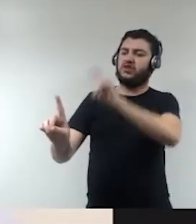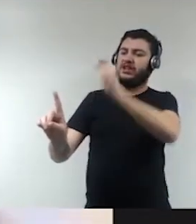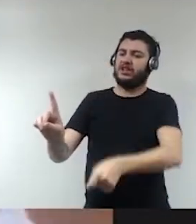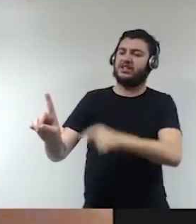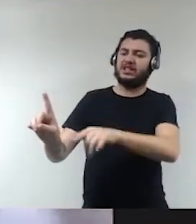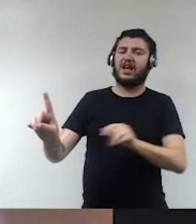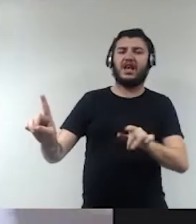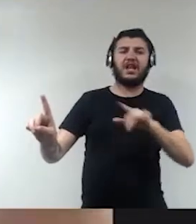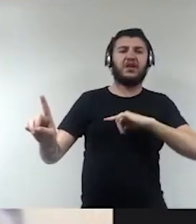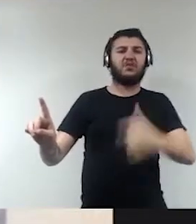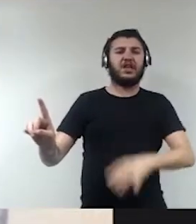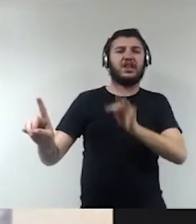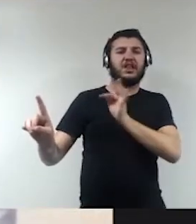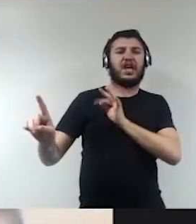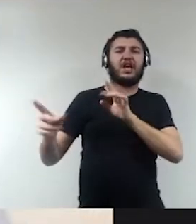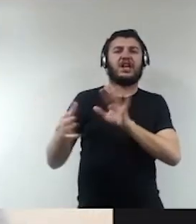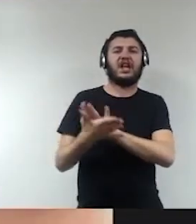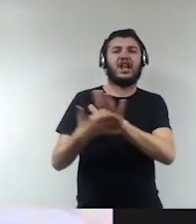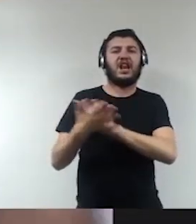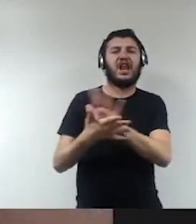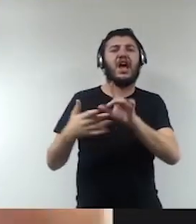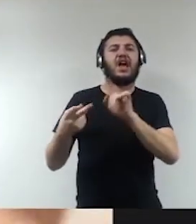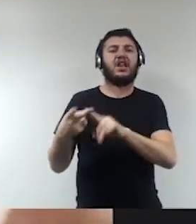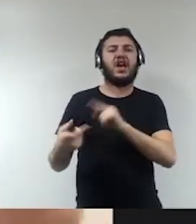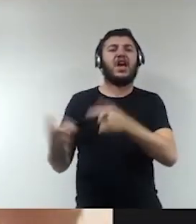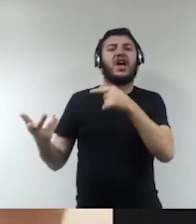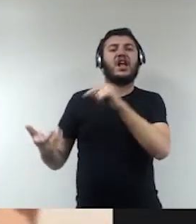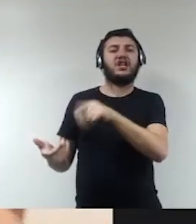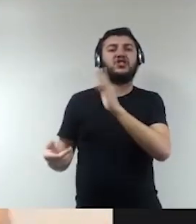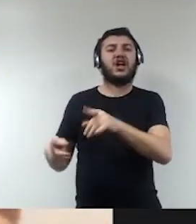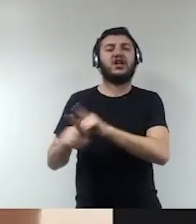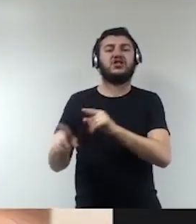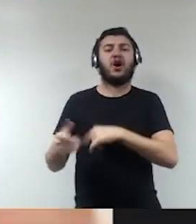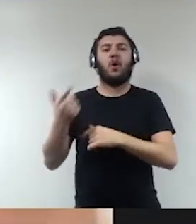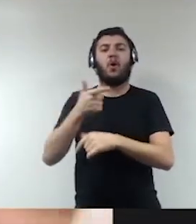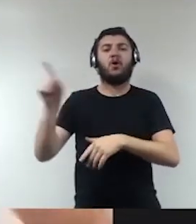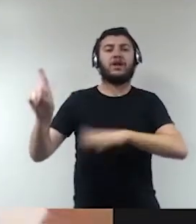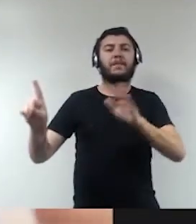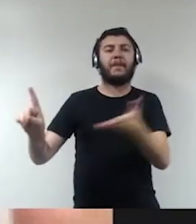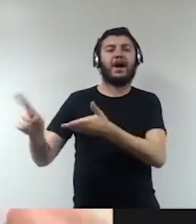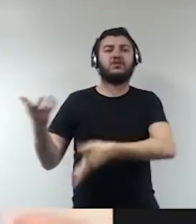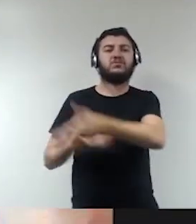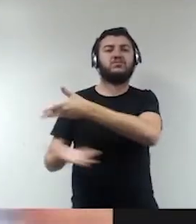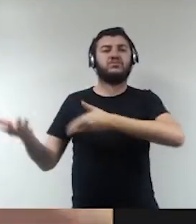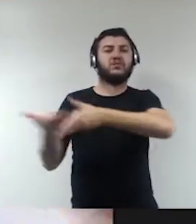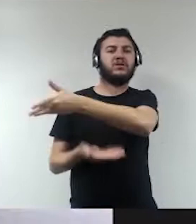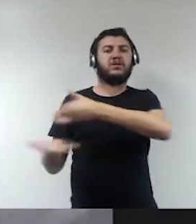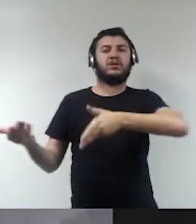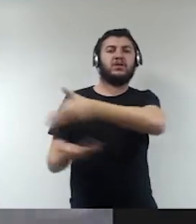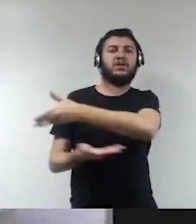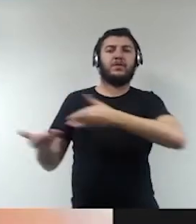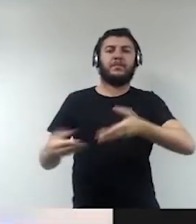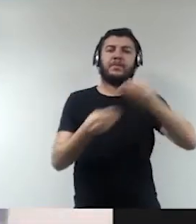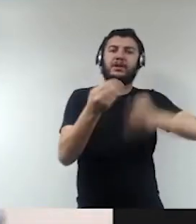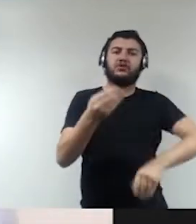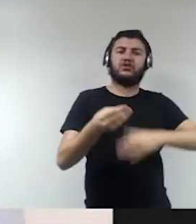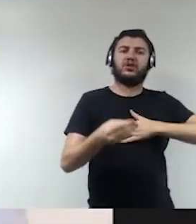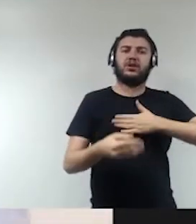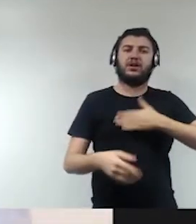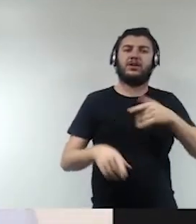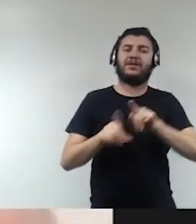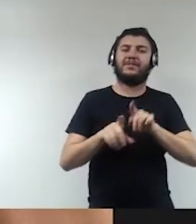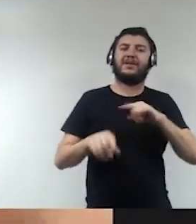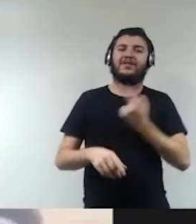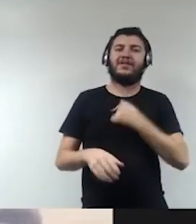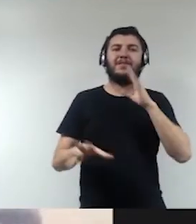juiz aquilo. Entretanto, tudo isso, na verdade, serve de verdadeira desculpa para que o seu resultado